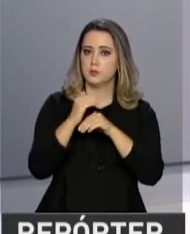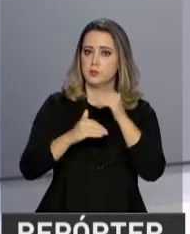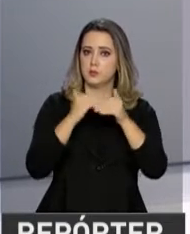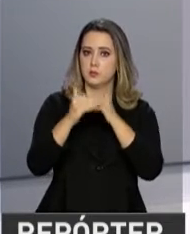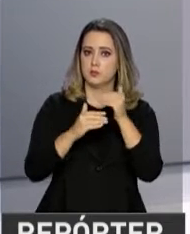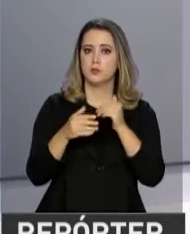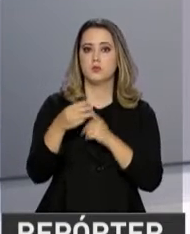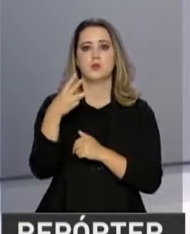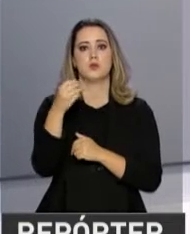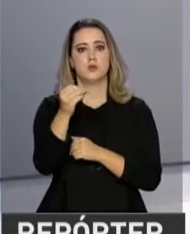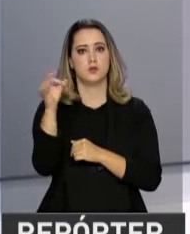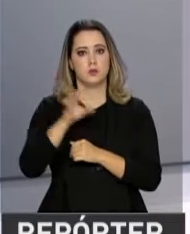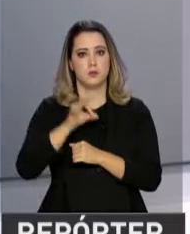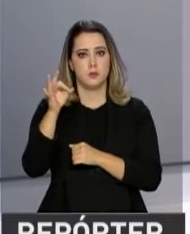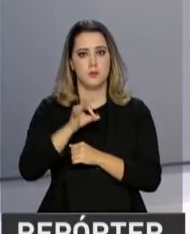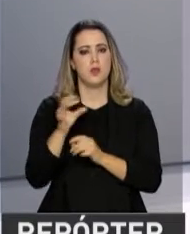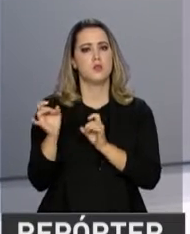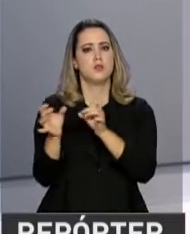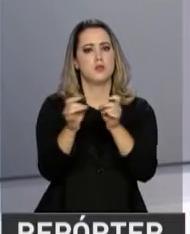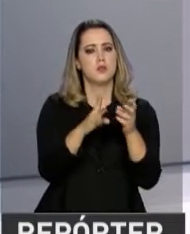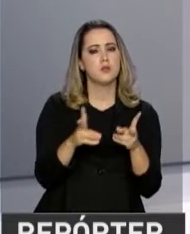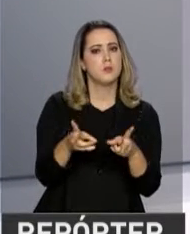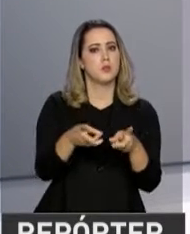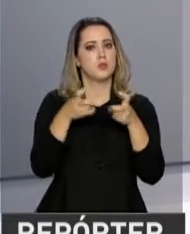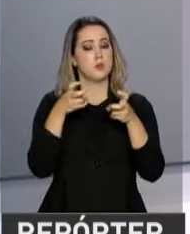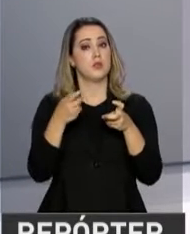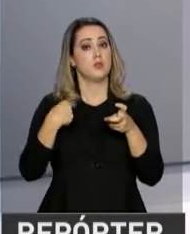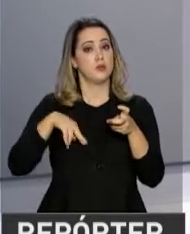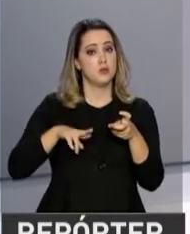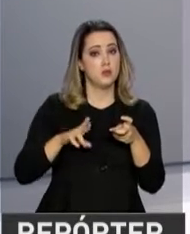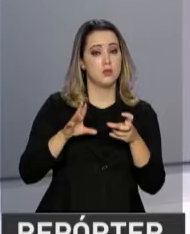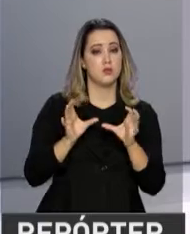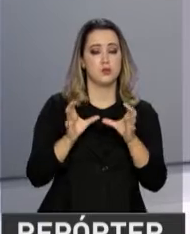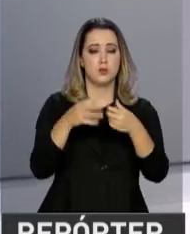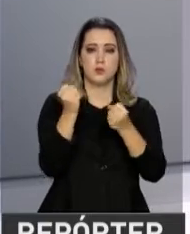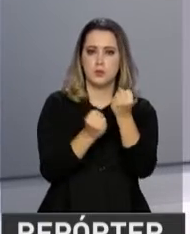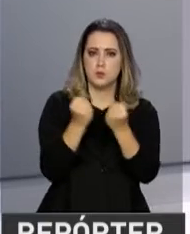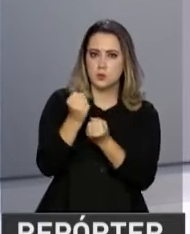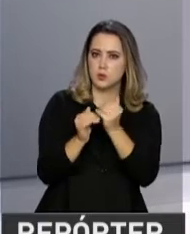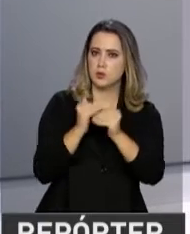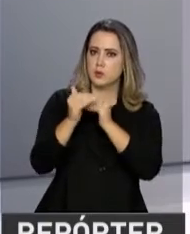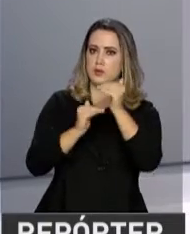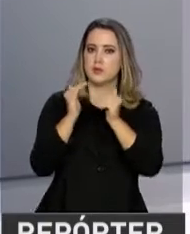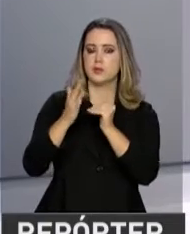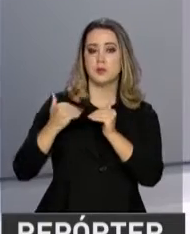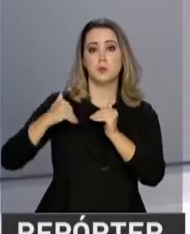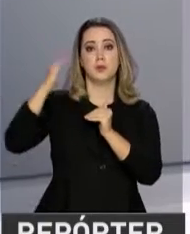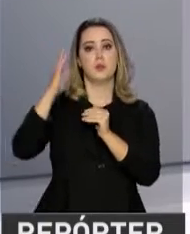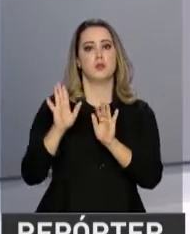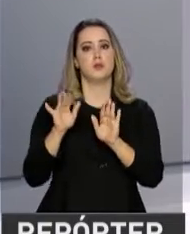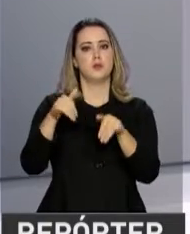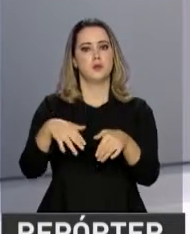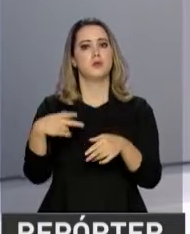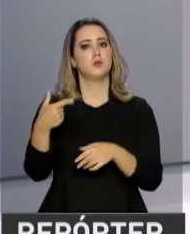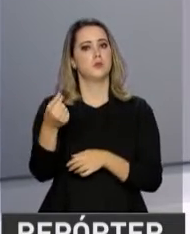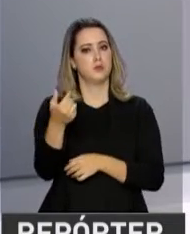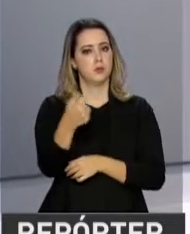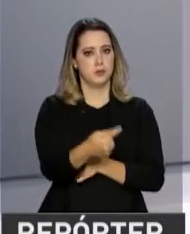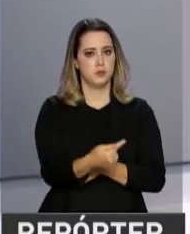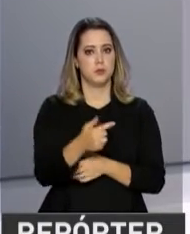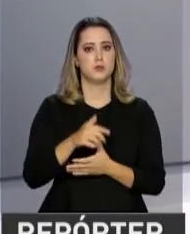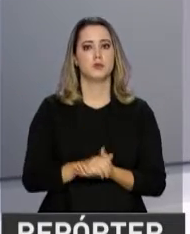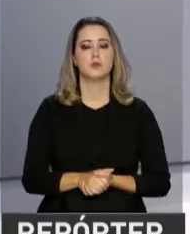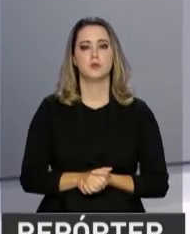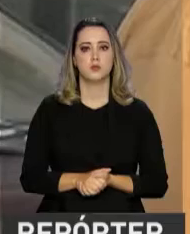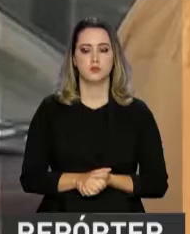crescimento foi de quase 30% nas vendas ea expectativa do setor automotivo é de um crescimento ainda maior até o fim de 2016